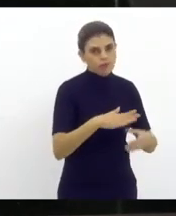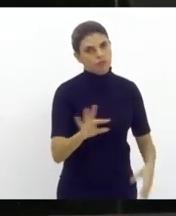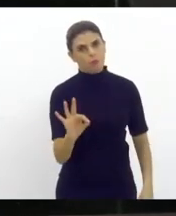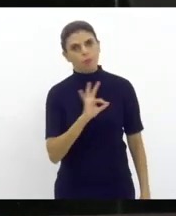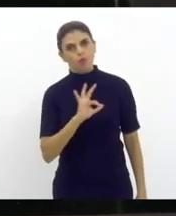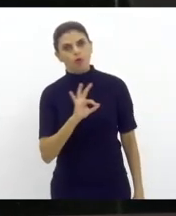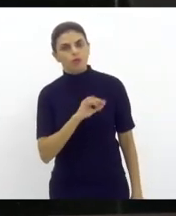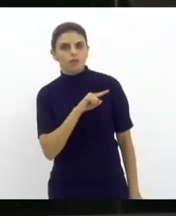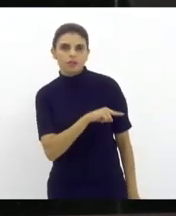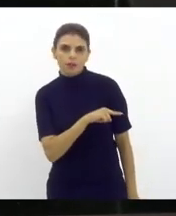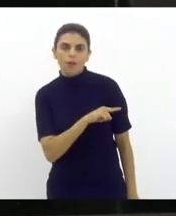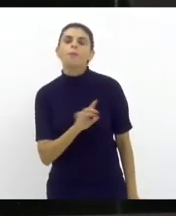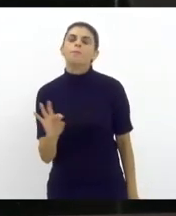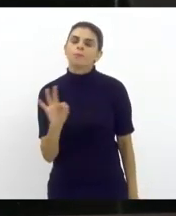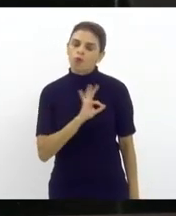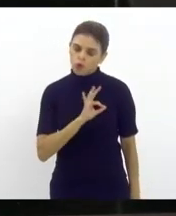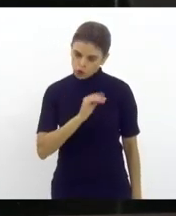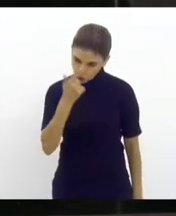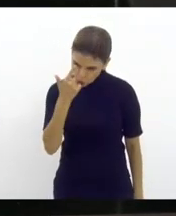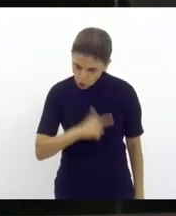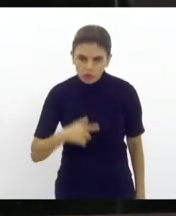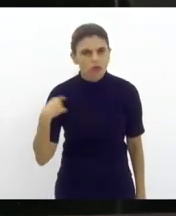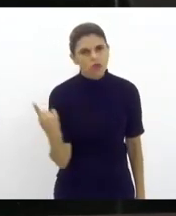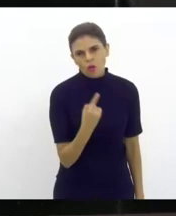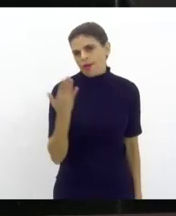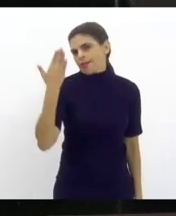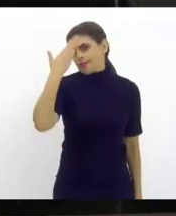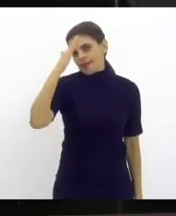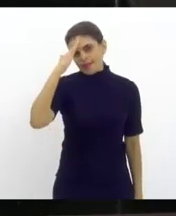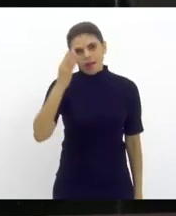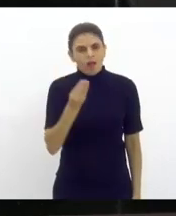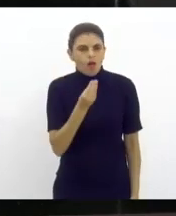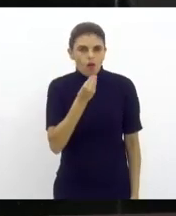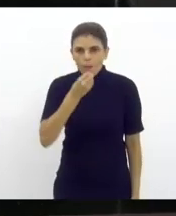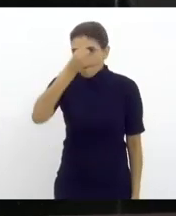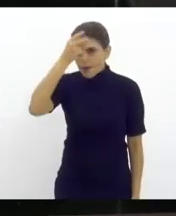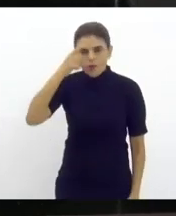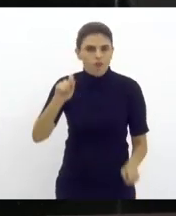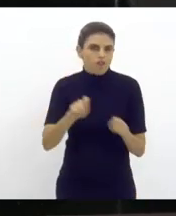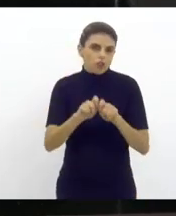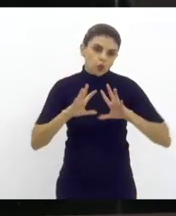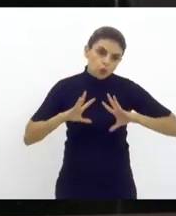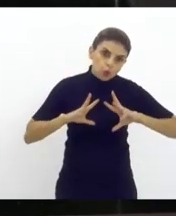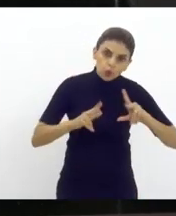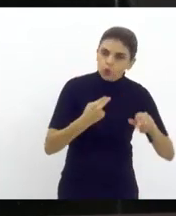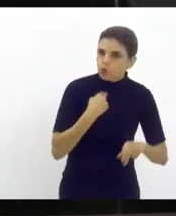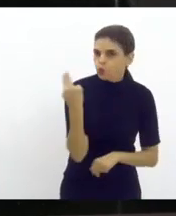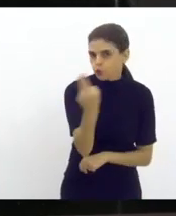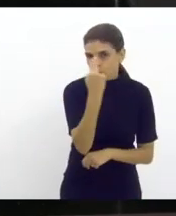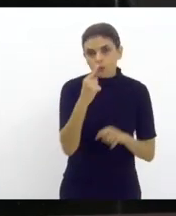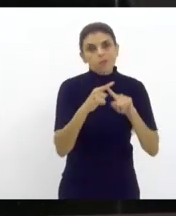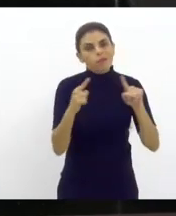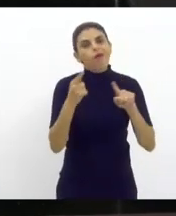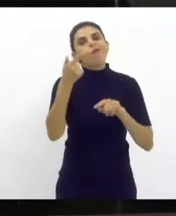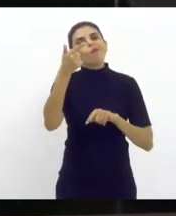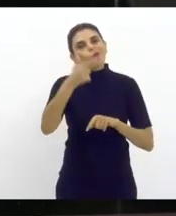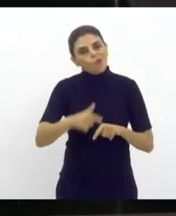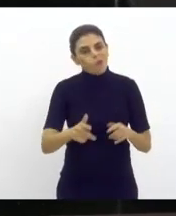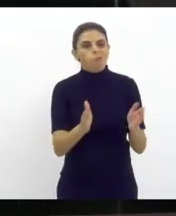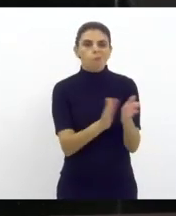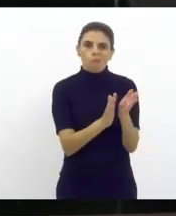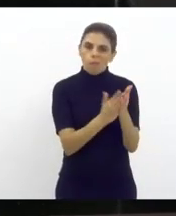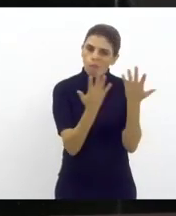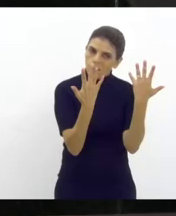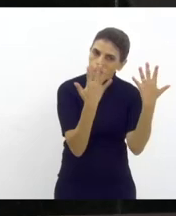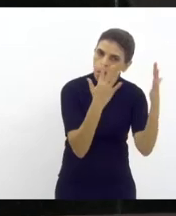Militar mais uma vez entendemos lógica a prefeitura também não vai ter condições de poder fazer isso mas mais uma vez enaltecendo